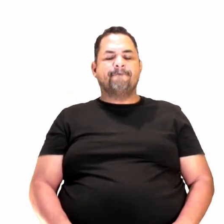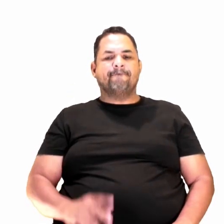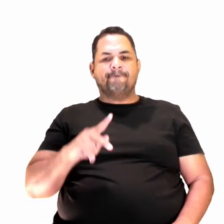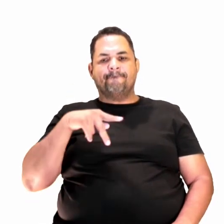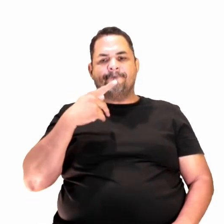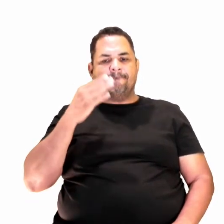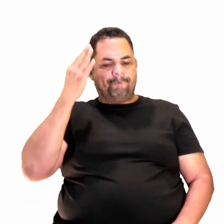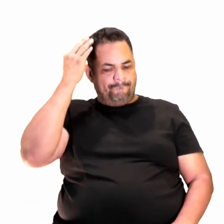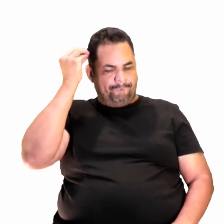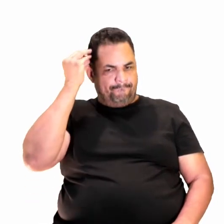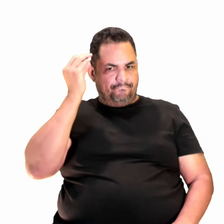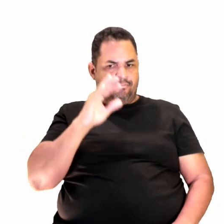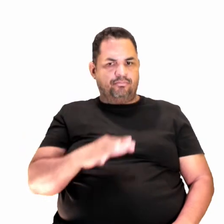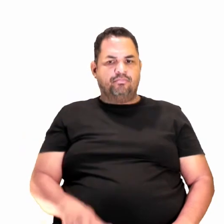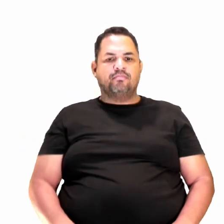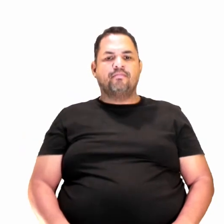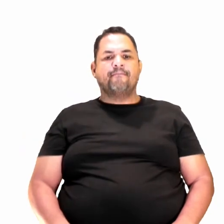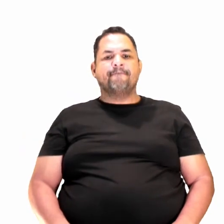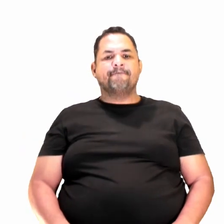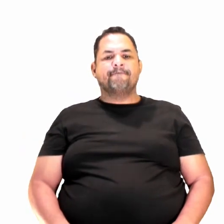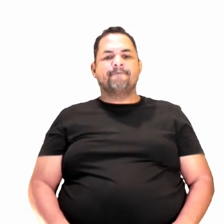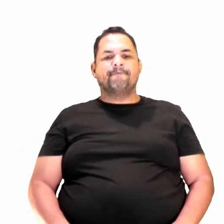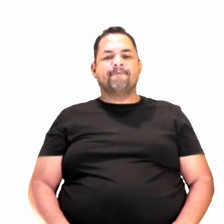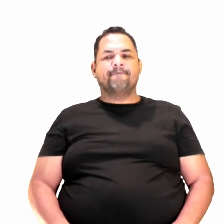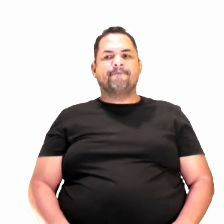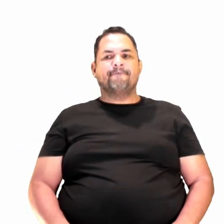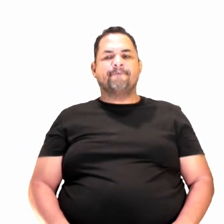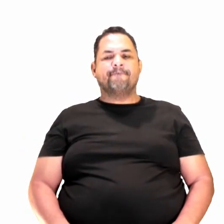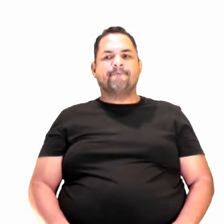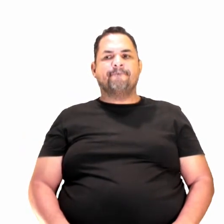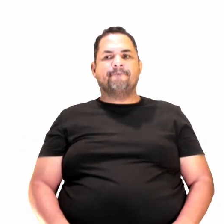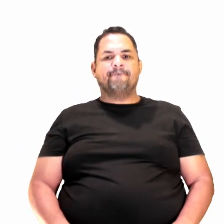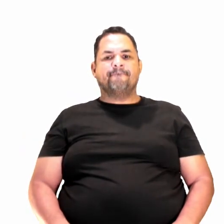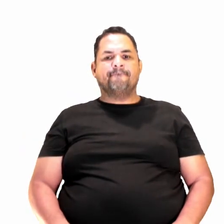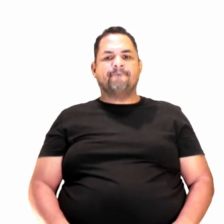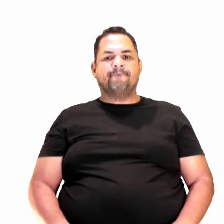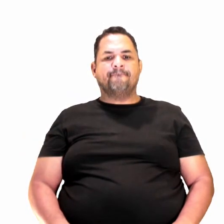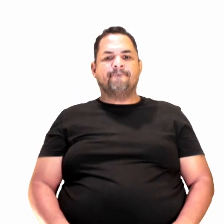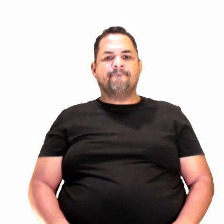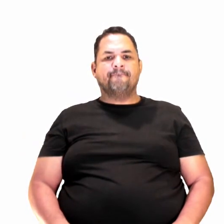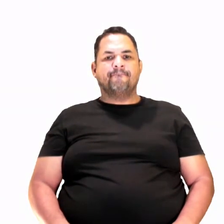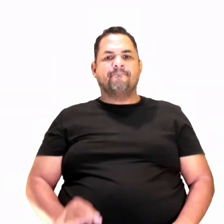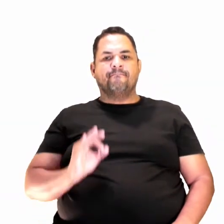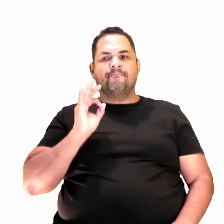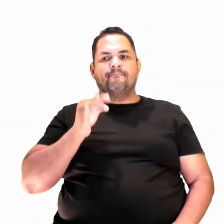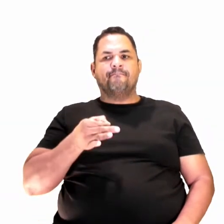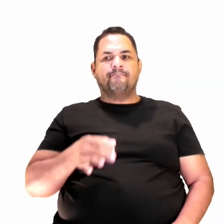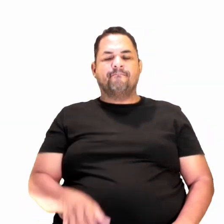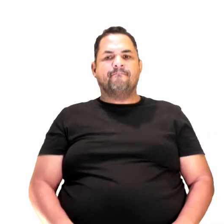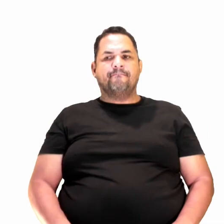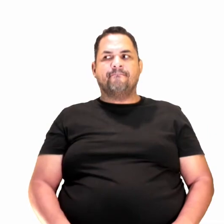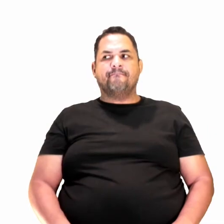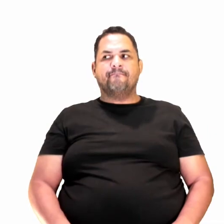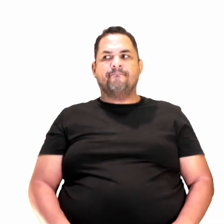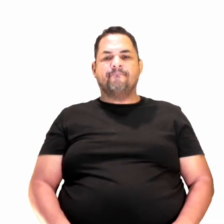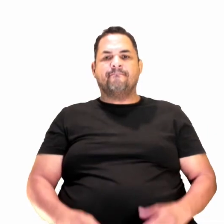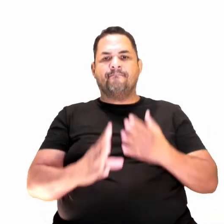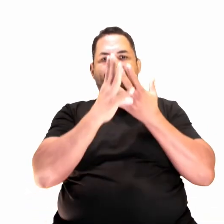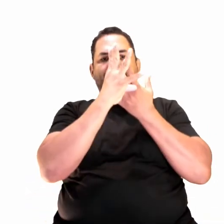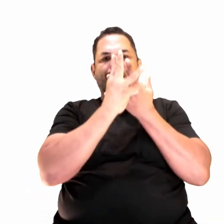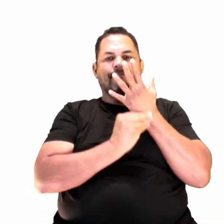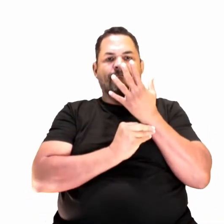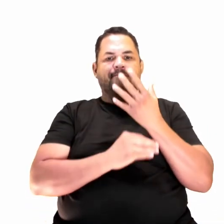Pode ser. He has short, straight, red hair and brown eyes. He has